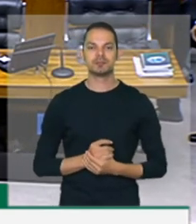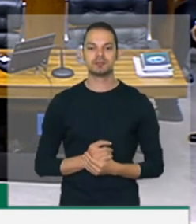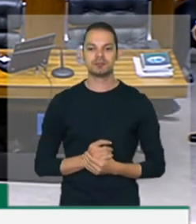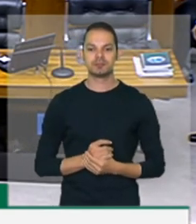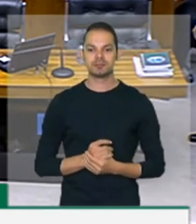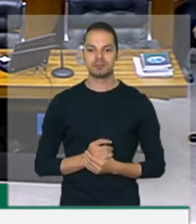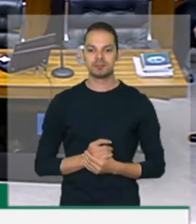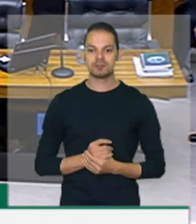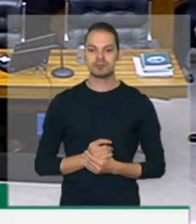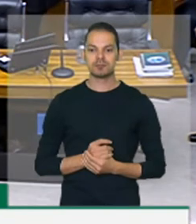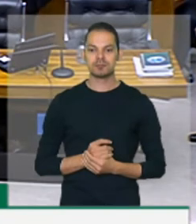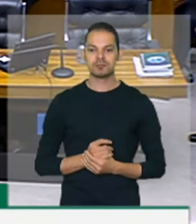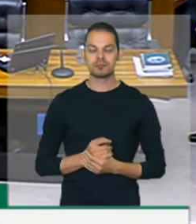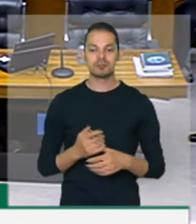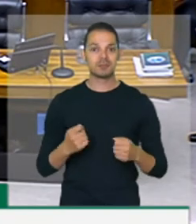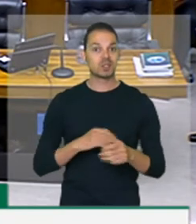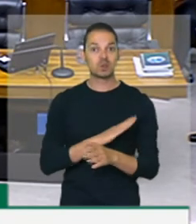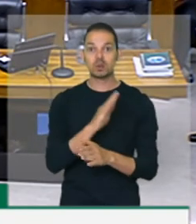Todos desligados.